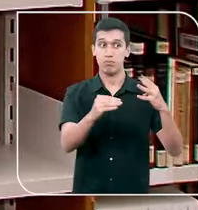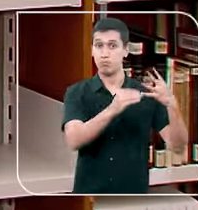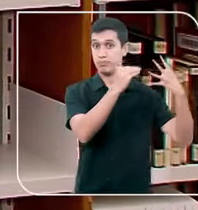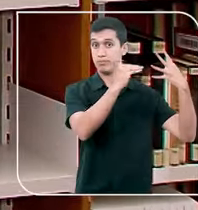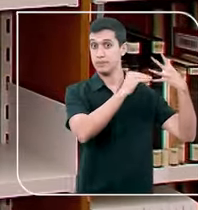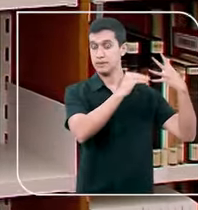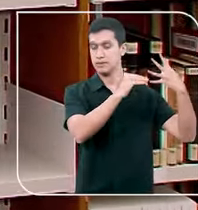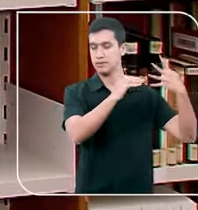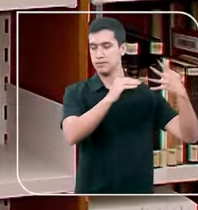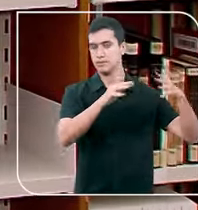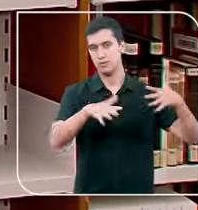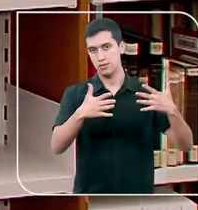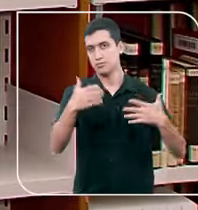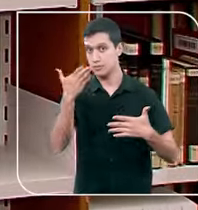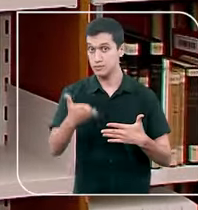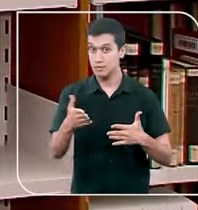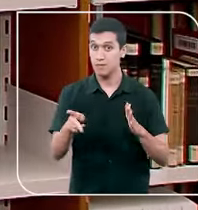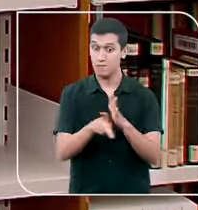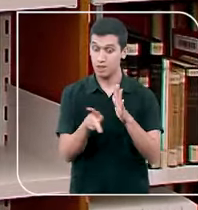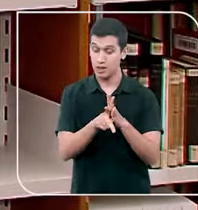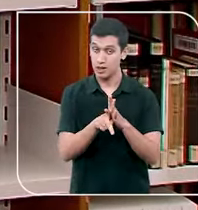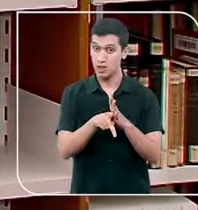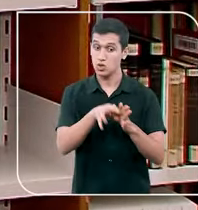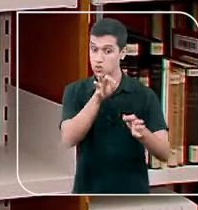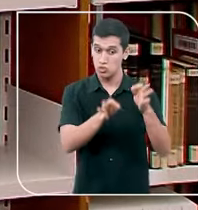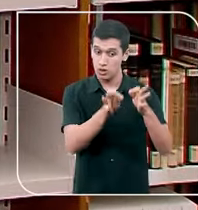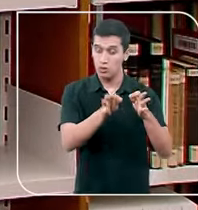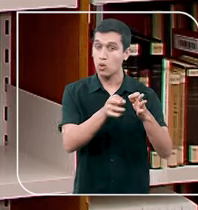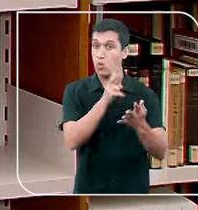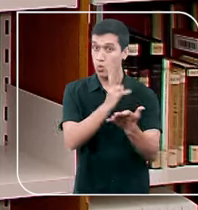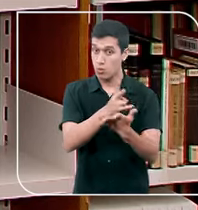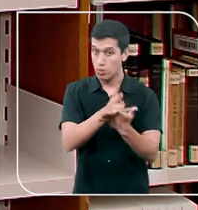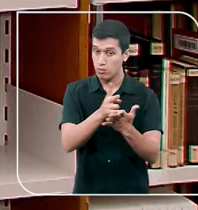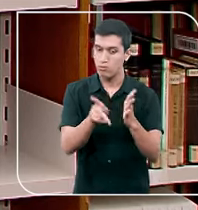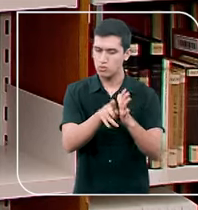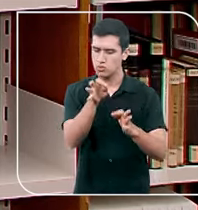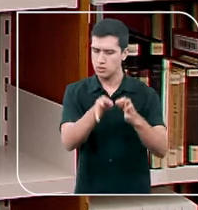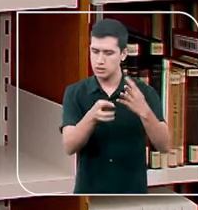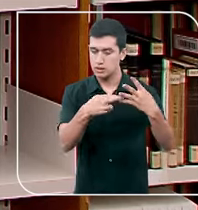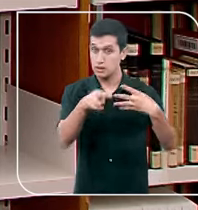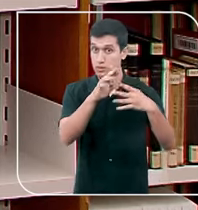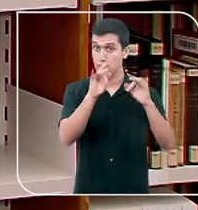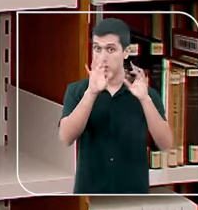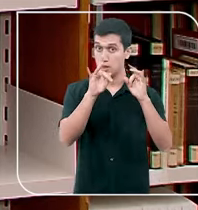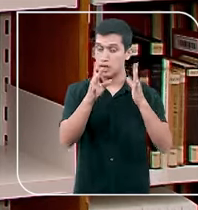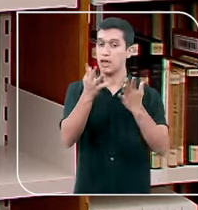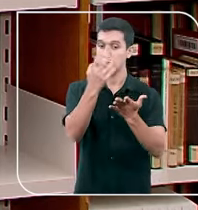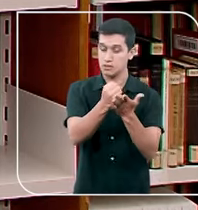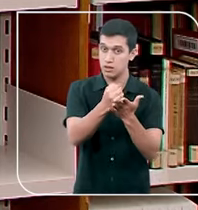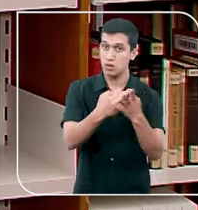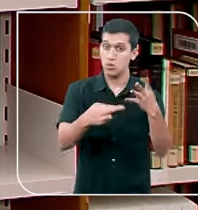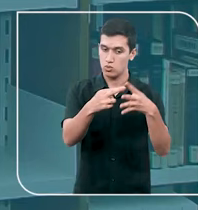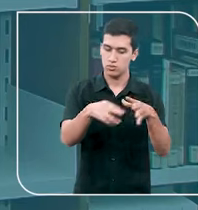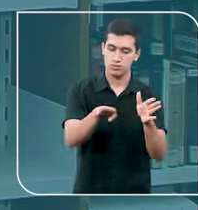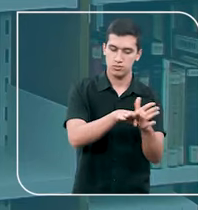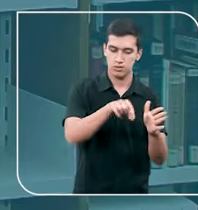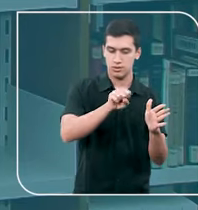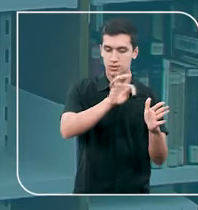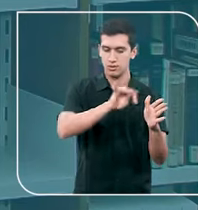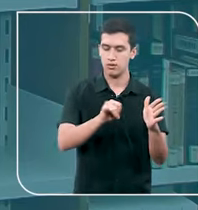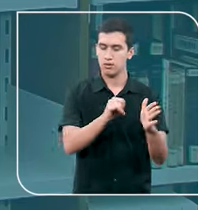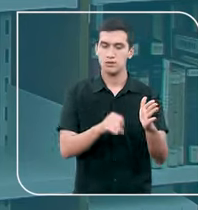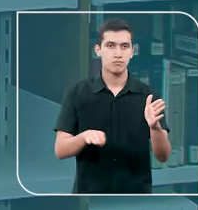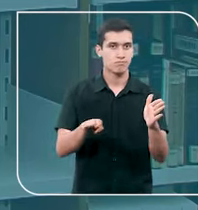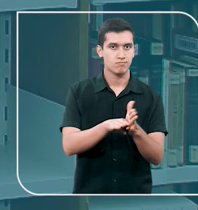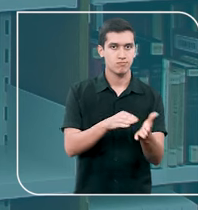origem? Neste caso, para destravar o julgamento de um RESP e permitir que esse recurso chegue ao STJ, entra